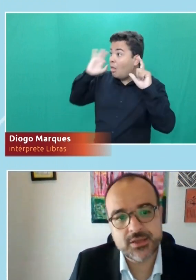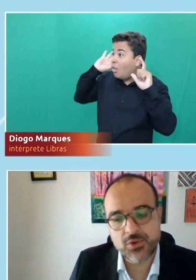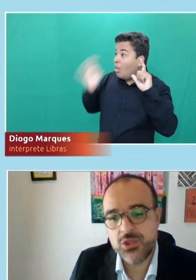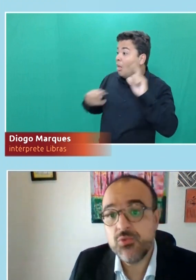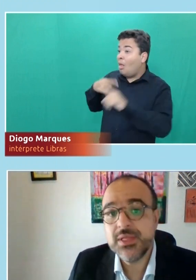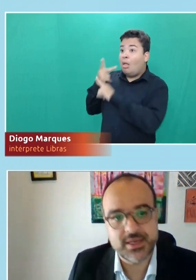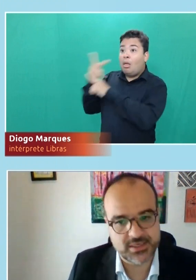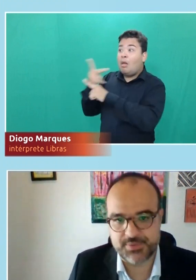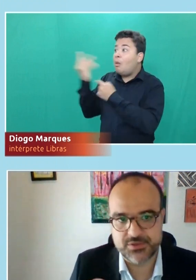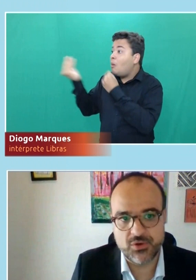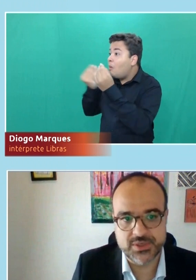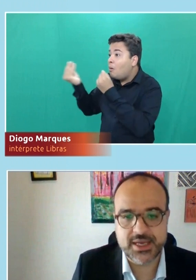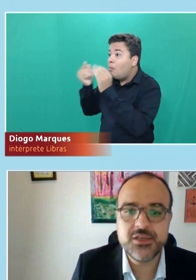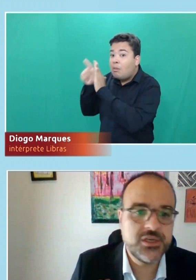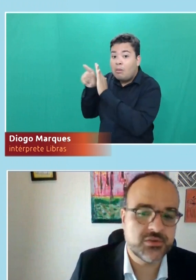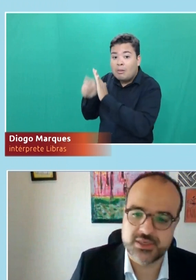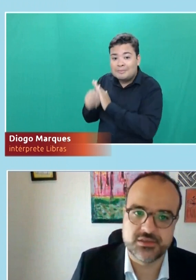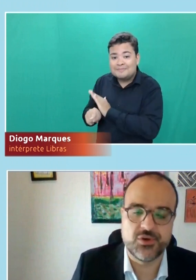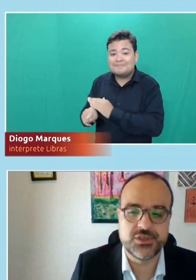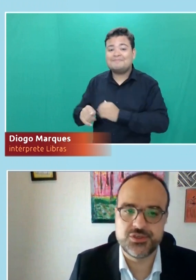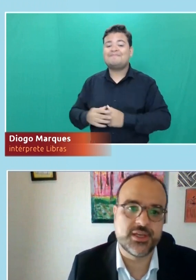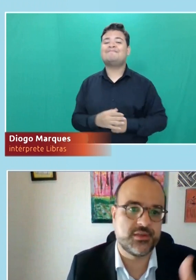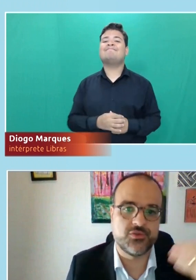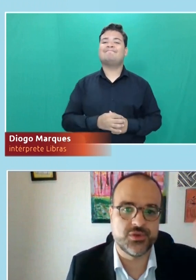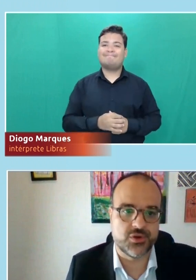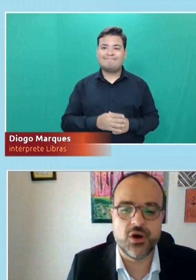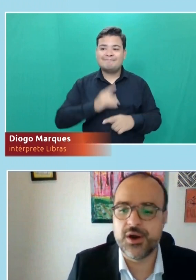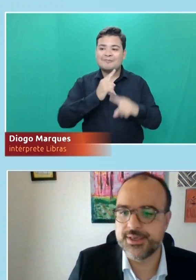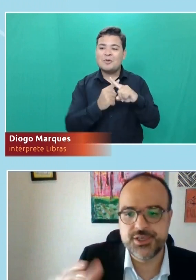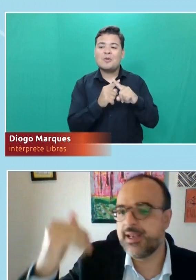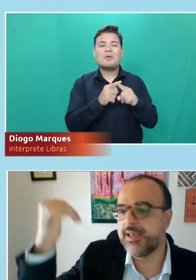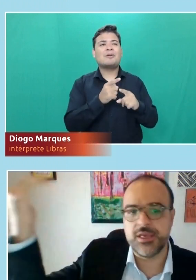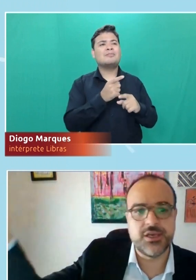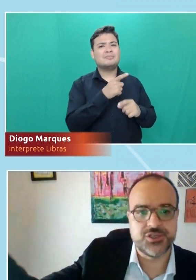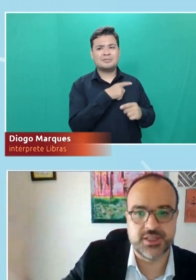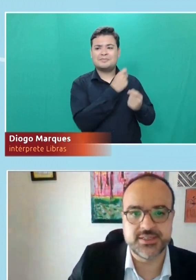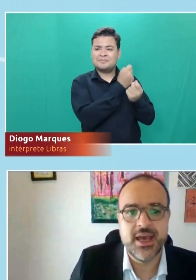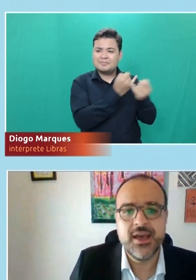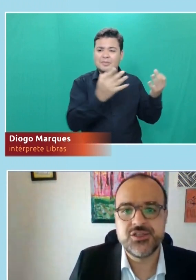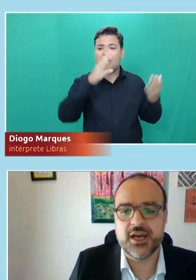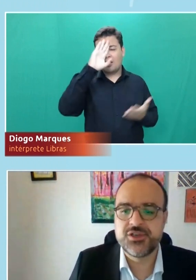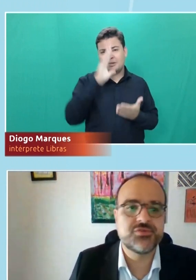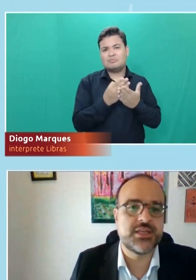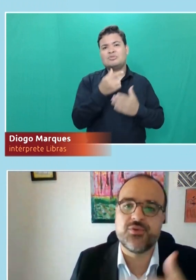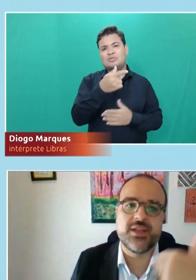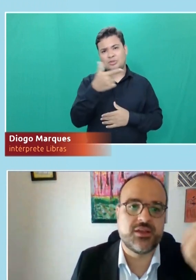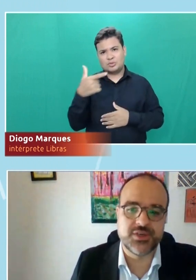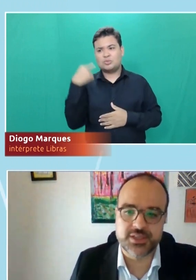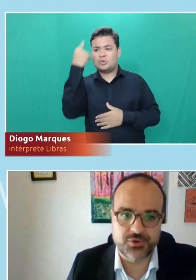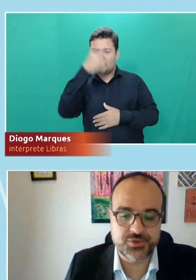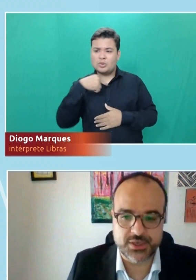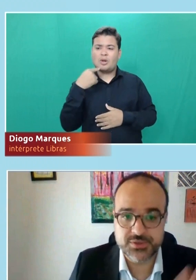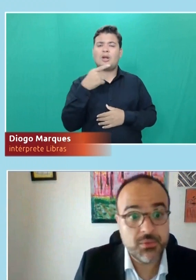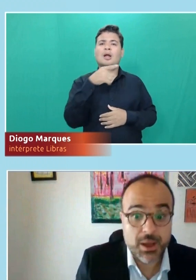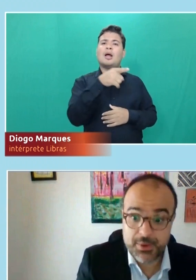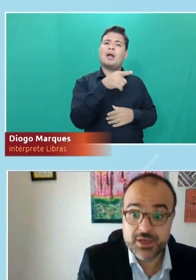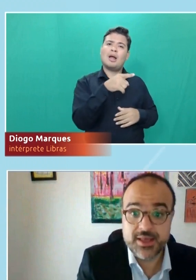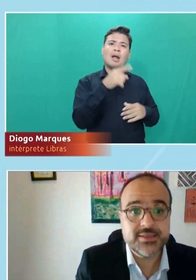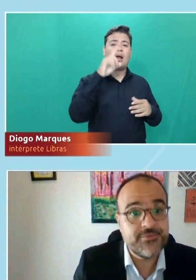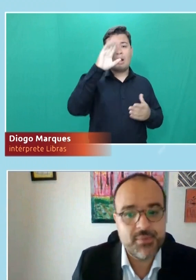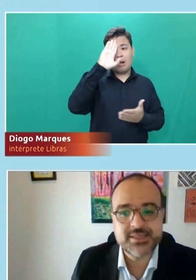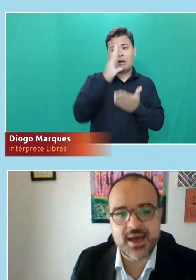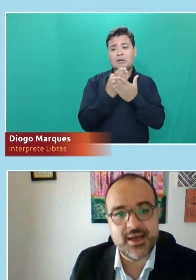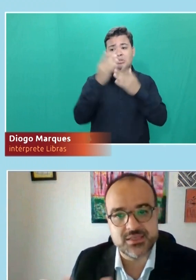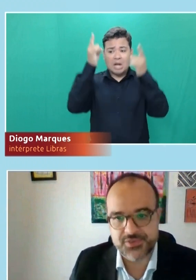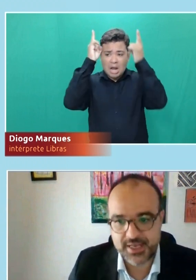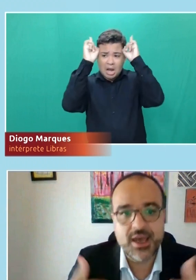Porque é certo que nenhuma dessas pessoas acreditam nessas coisas de 72 horas, de alienígenas, de artigo 142 da Constituição. São a maioria